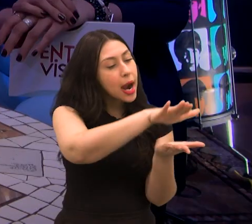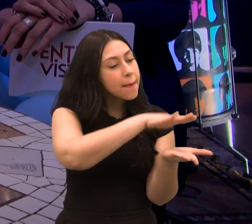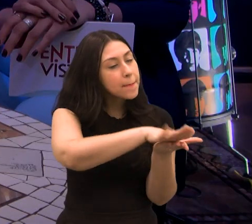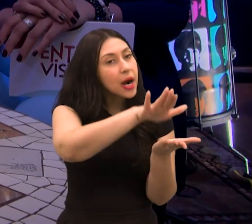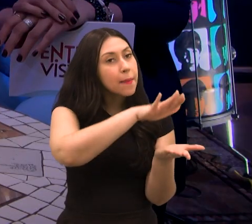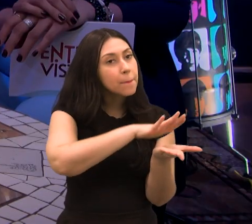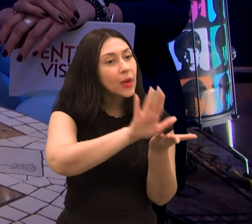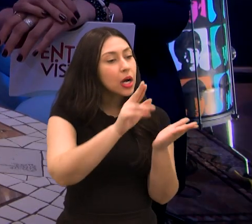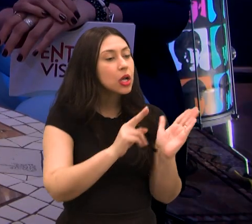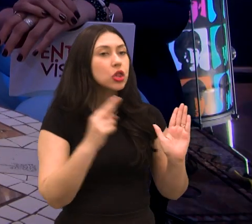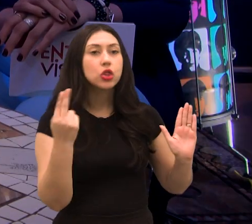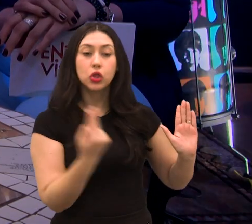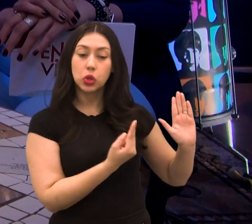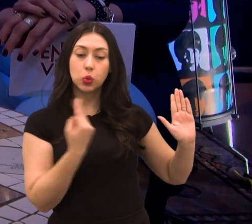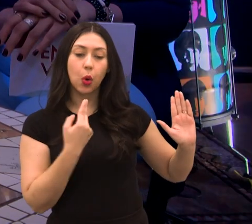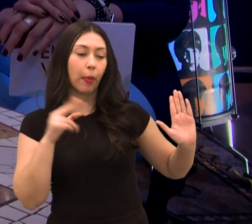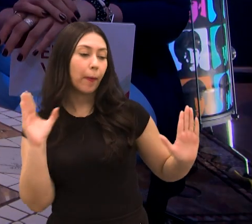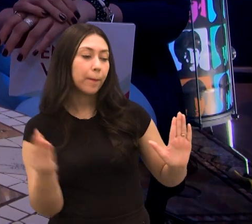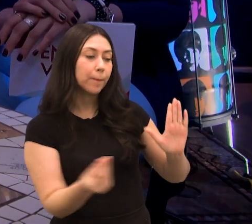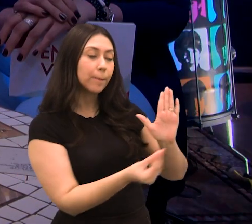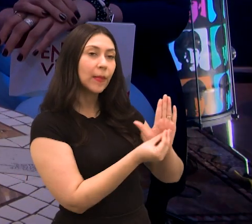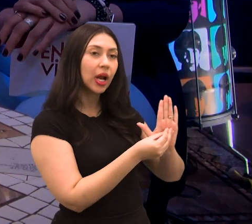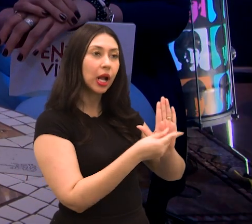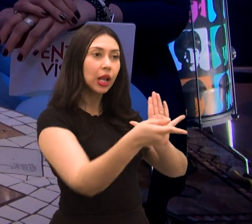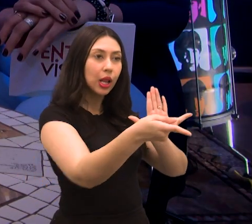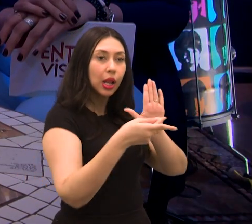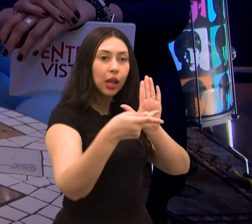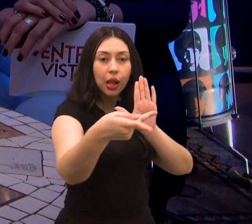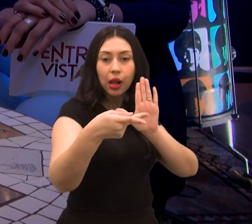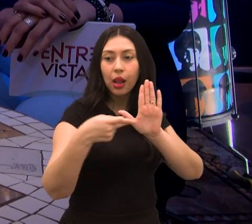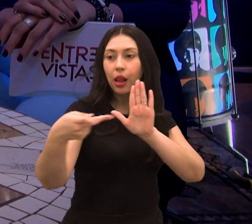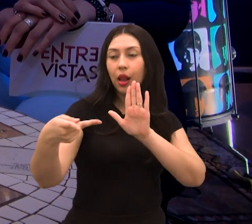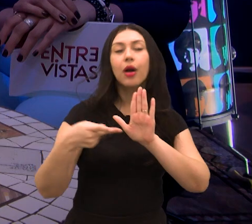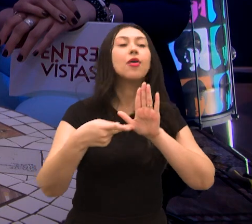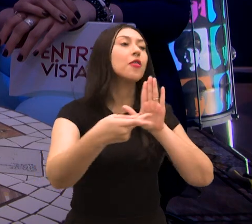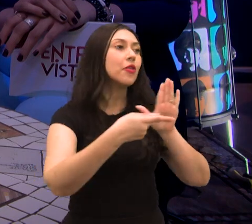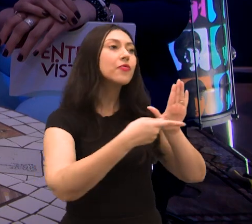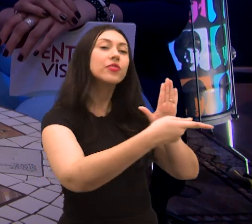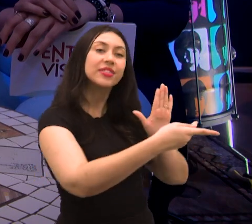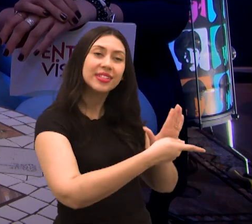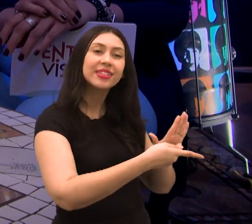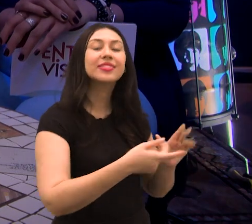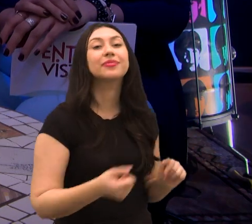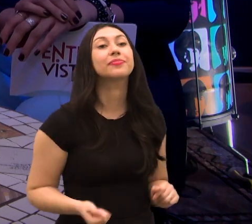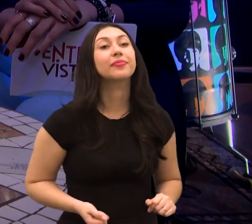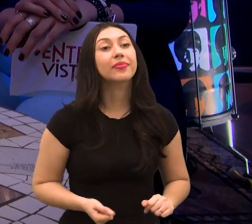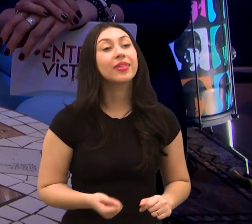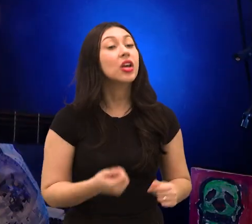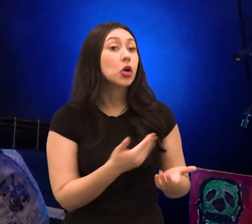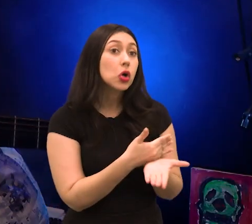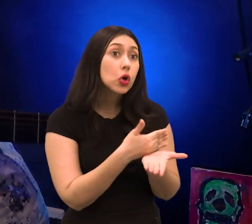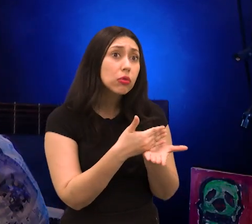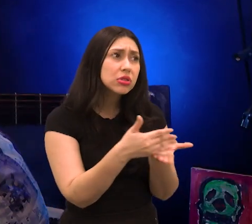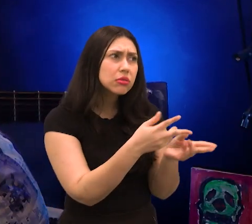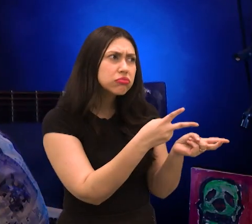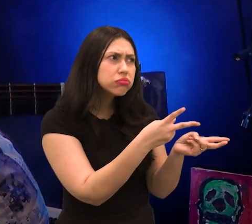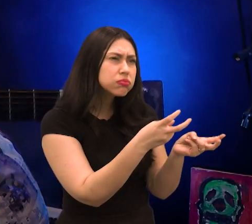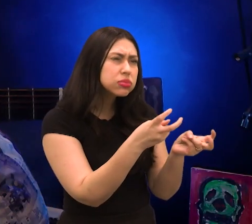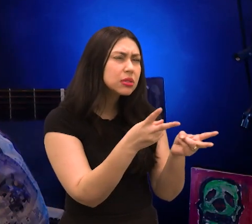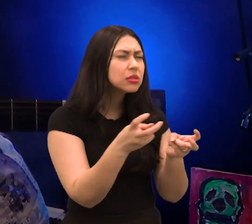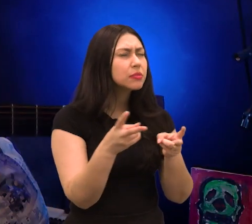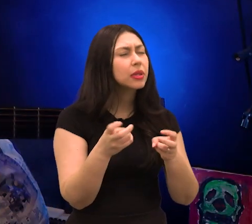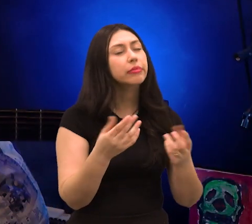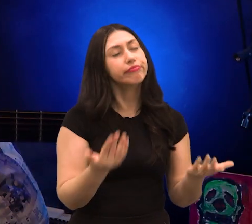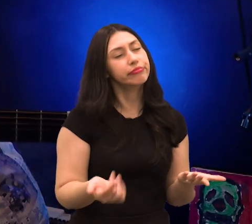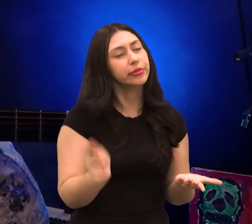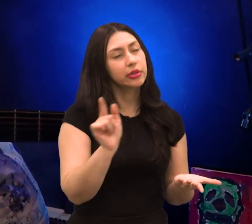no fax e depois escrevia Peleco, Big Apple, né, e tal, né, quarta-feira. E aí comecei